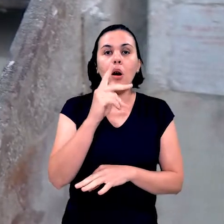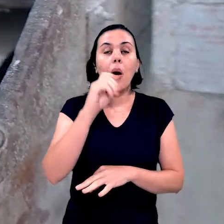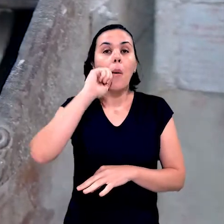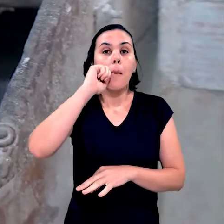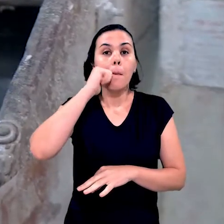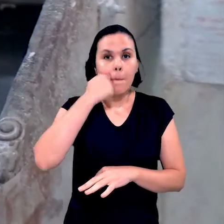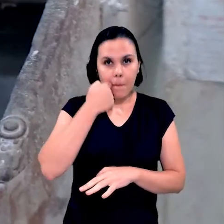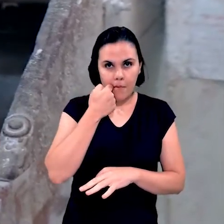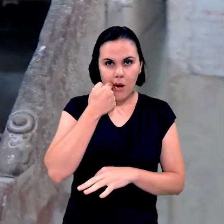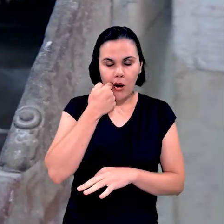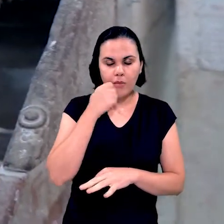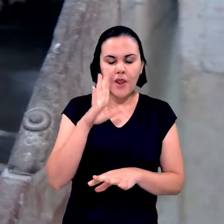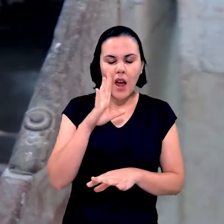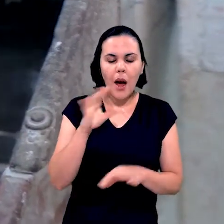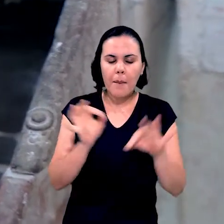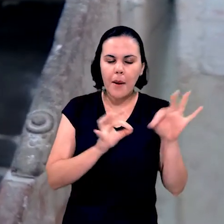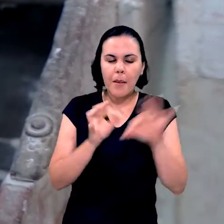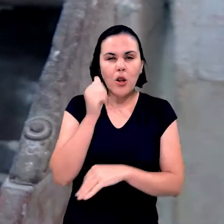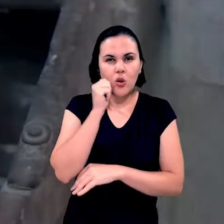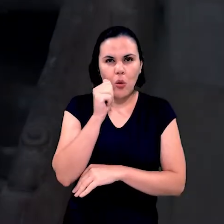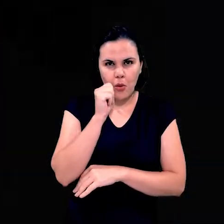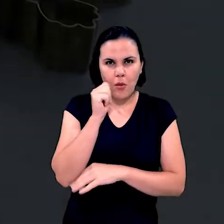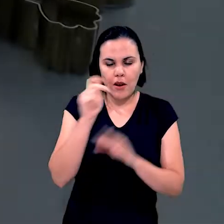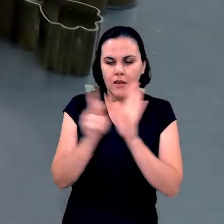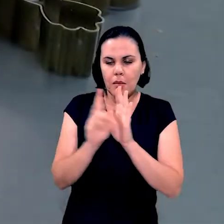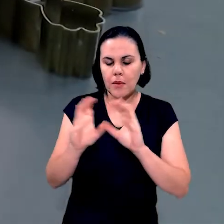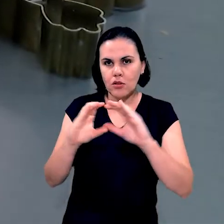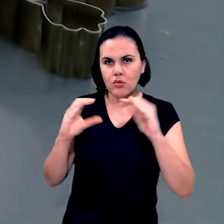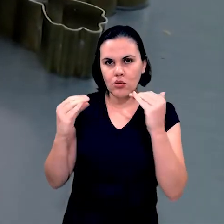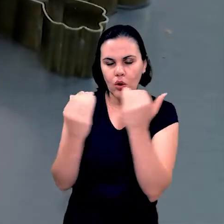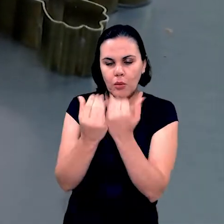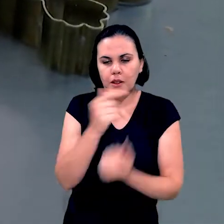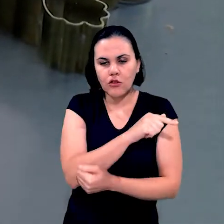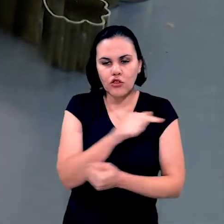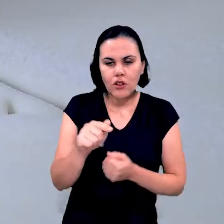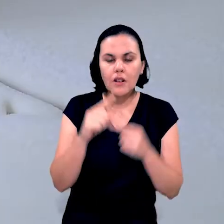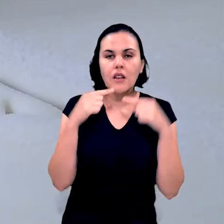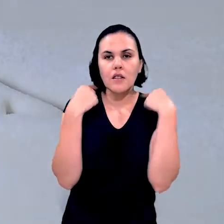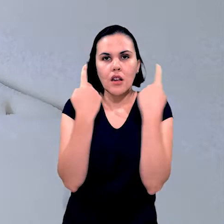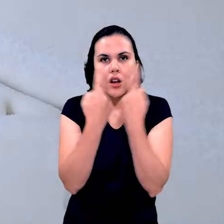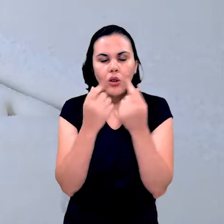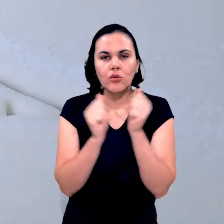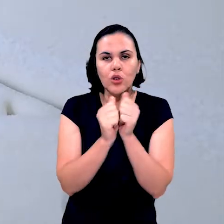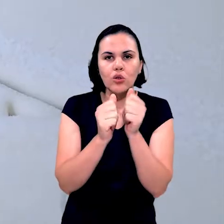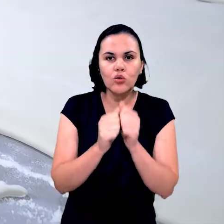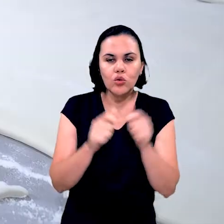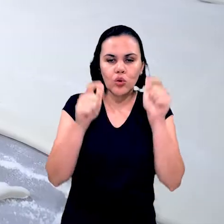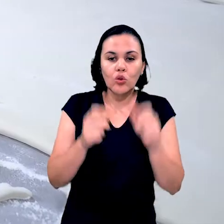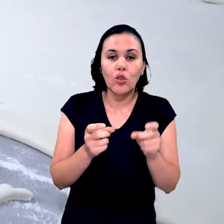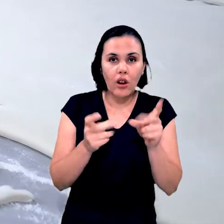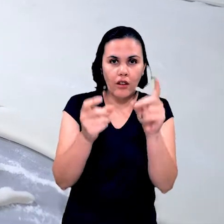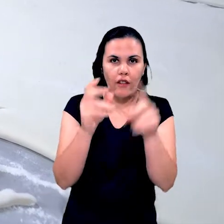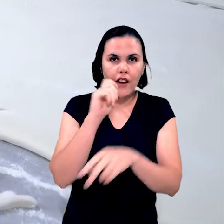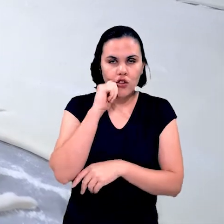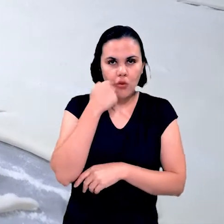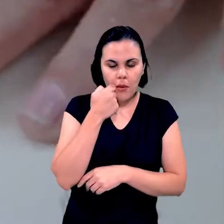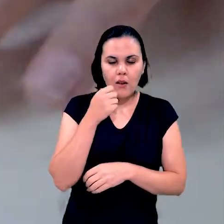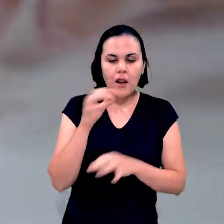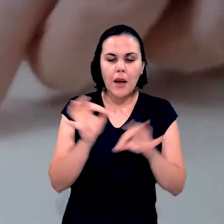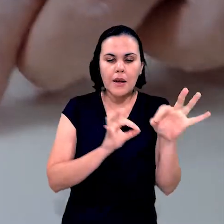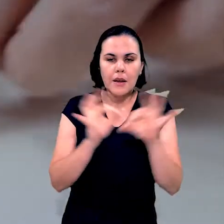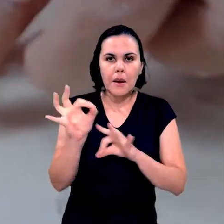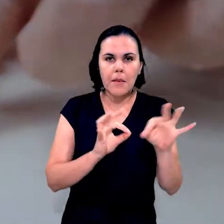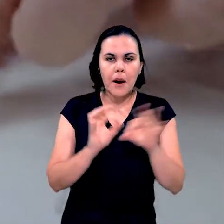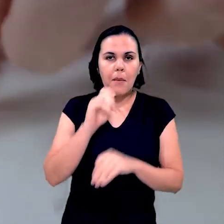pão bento. O pão bento, ele é preparado por senhoras da comunidade, que durante a semana se reúnem numa padaria da cidade e